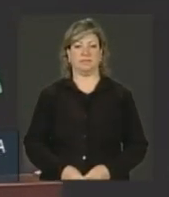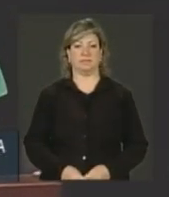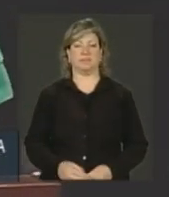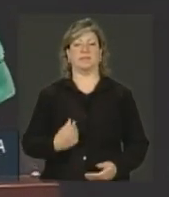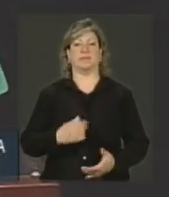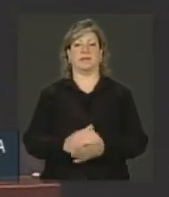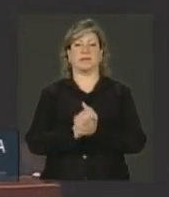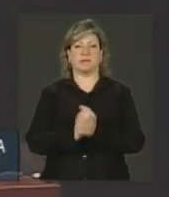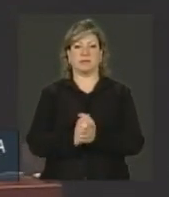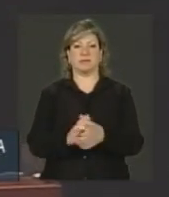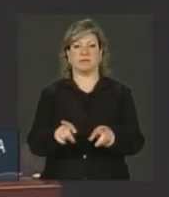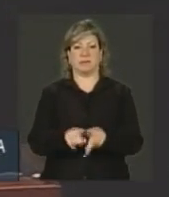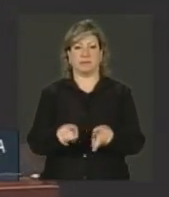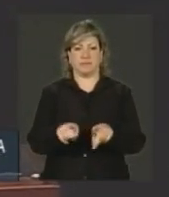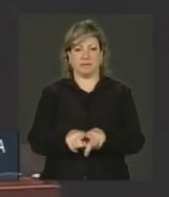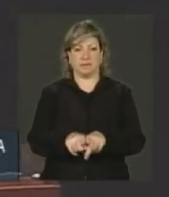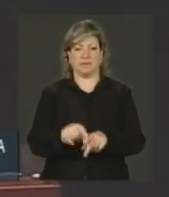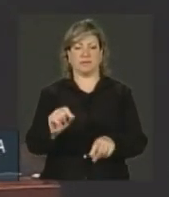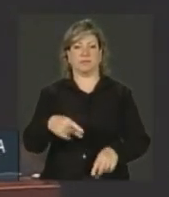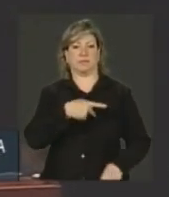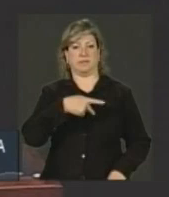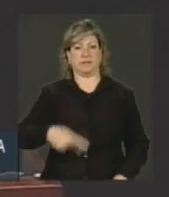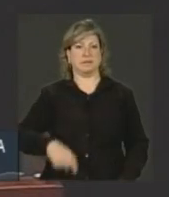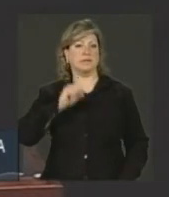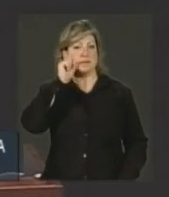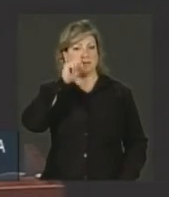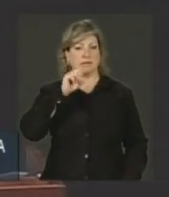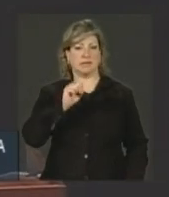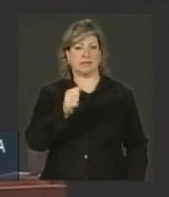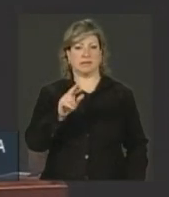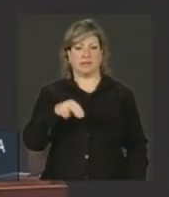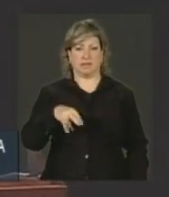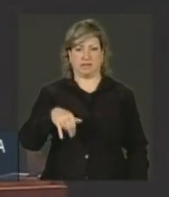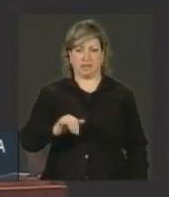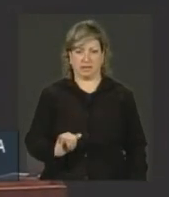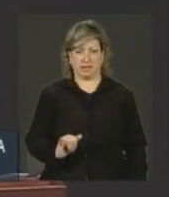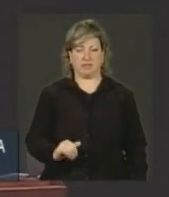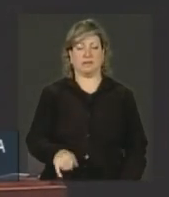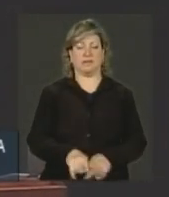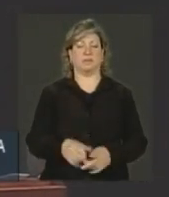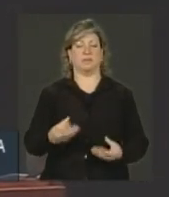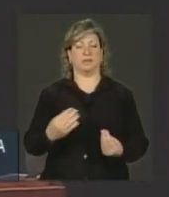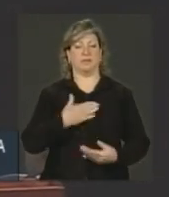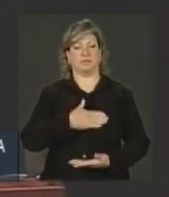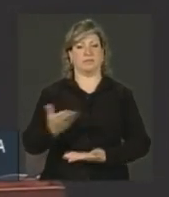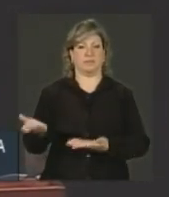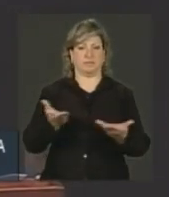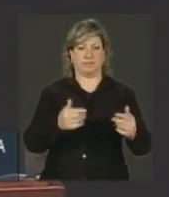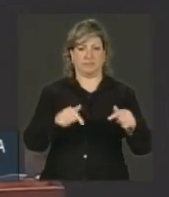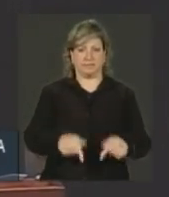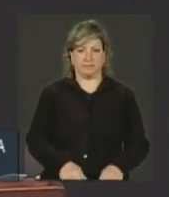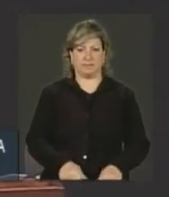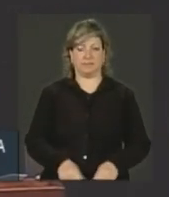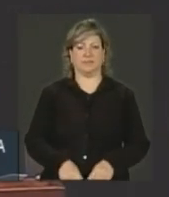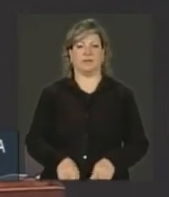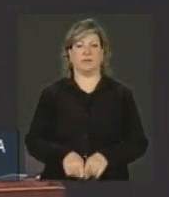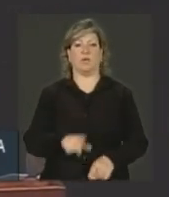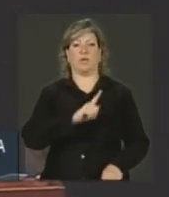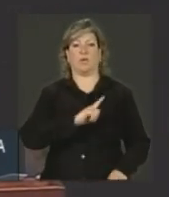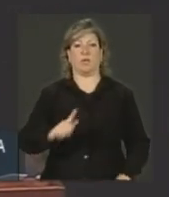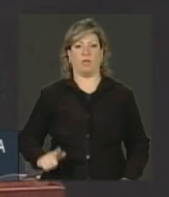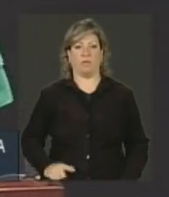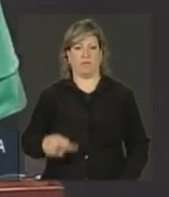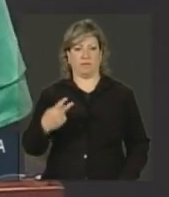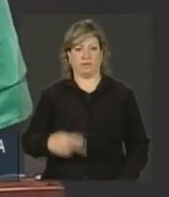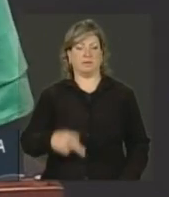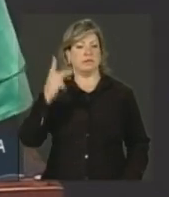Saúdo também Presidente do Senado, José Sarney, que muito nos honra com a sua presença, o Governador do